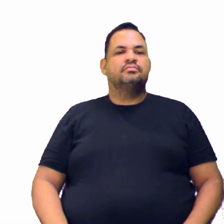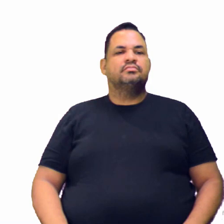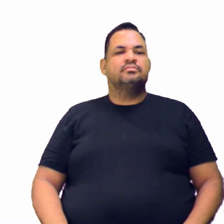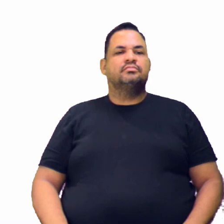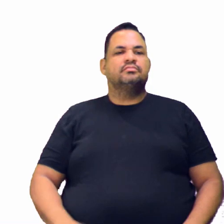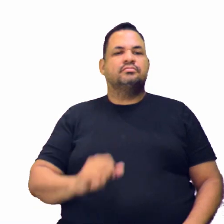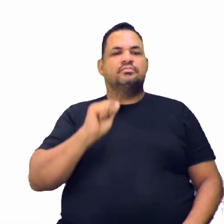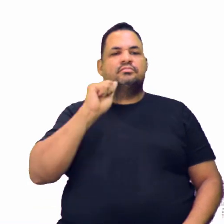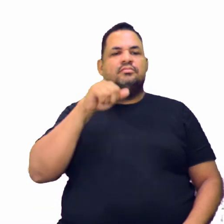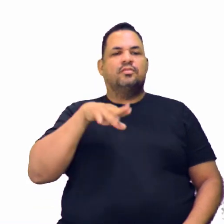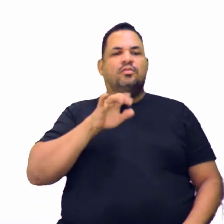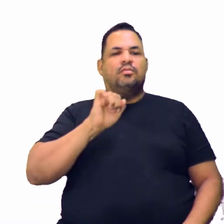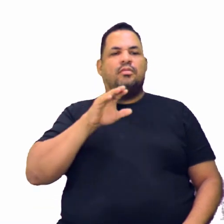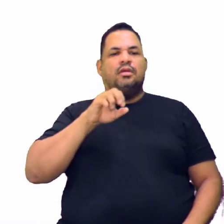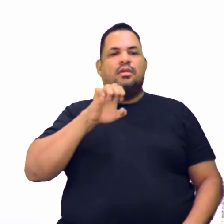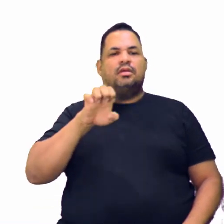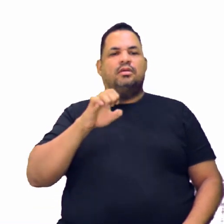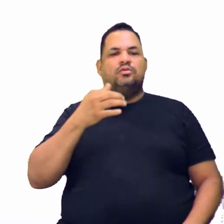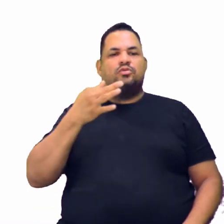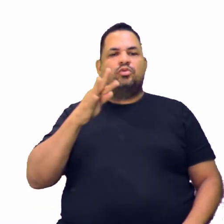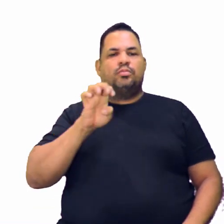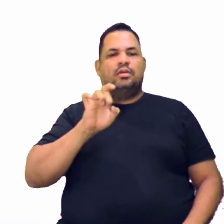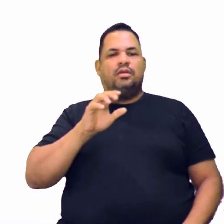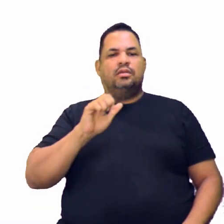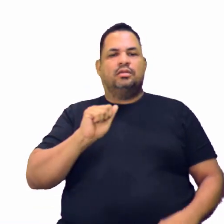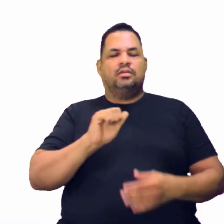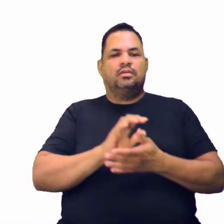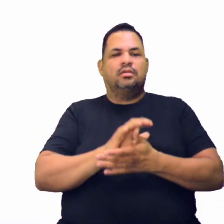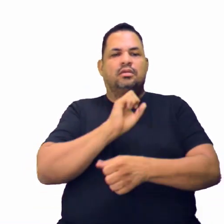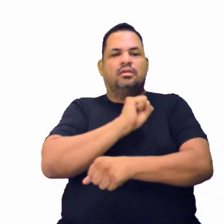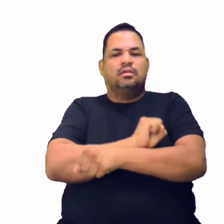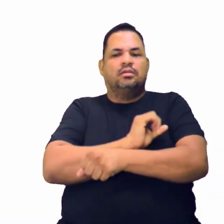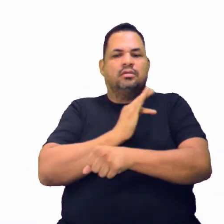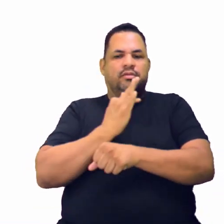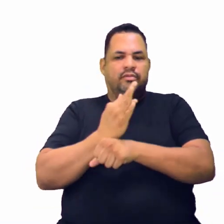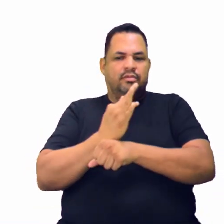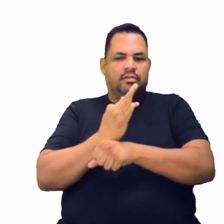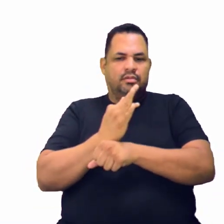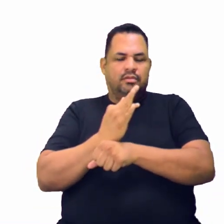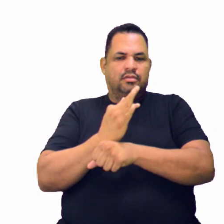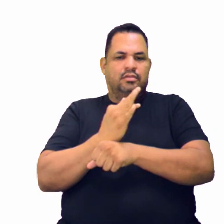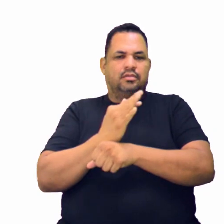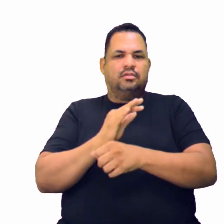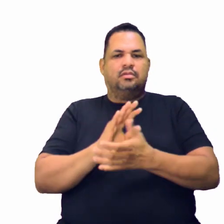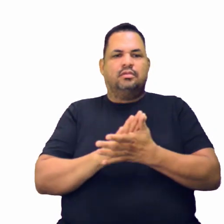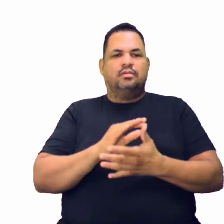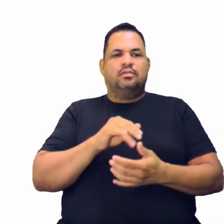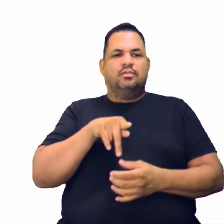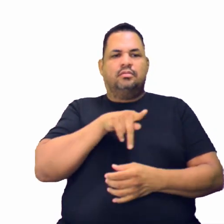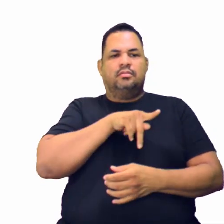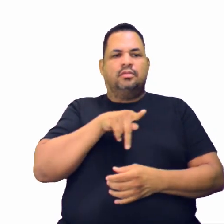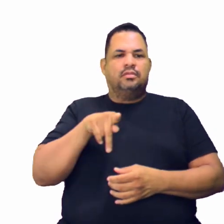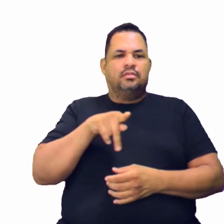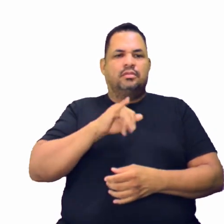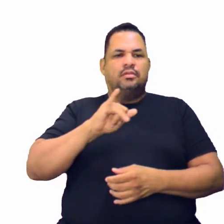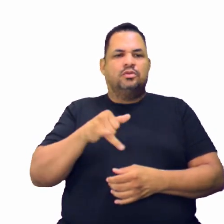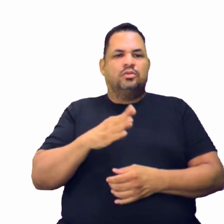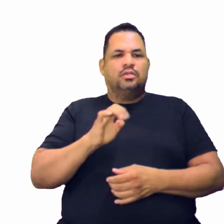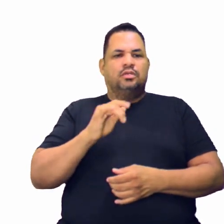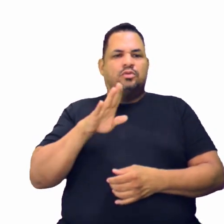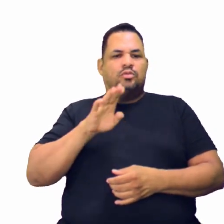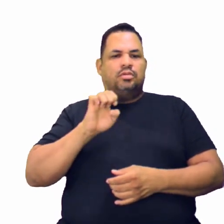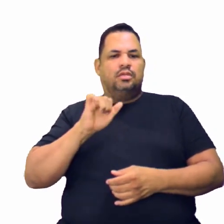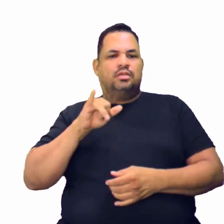Tupari, aldeia Serrinha, Alta Floresta, professor Juari Tupari, tá